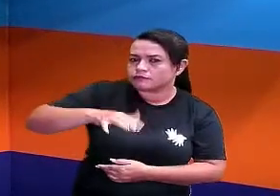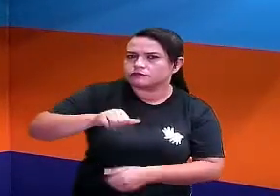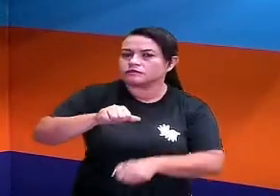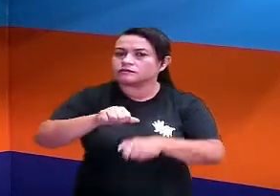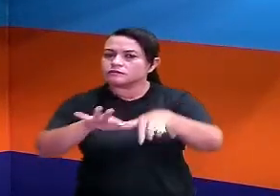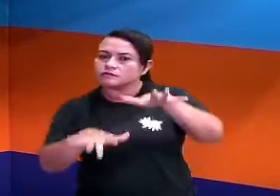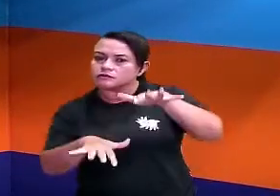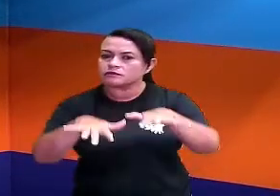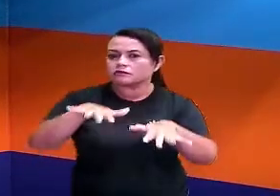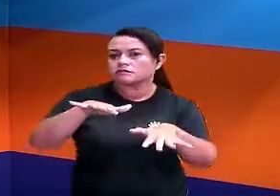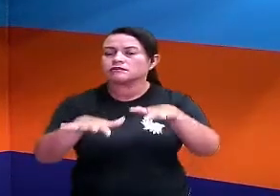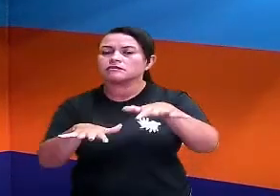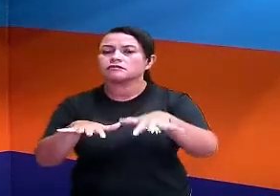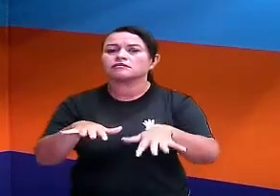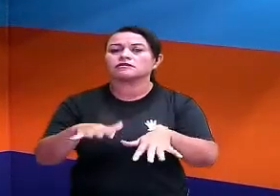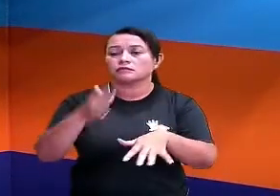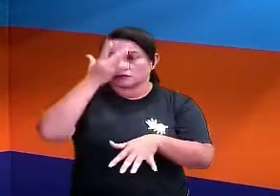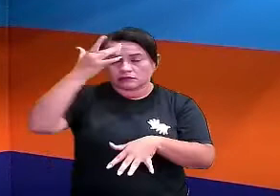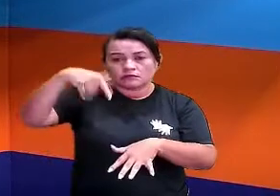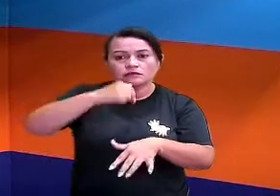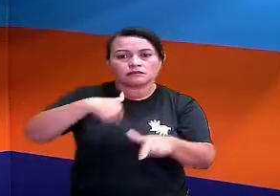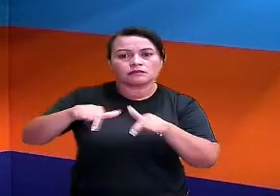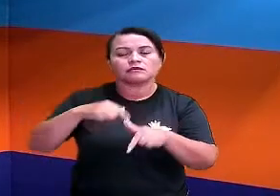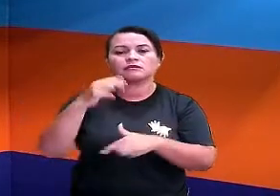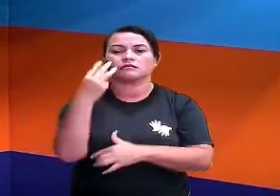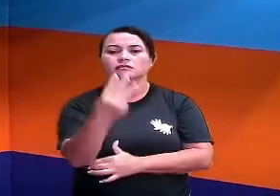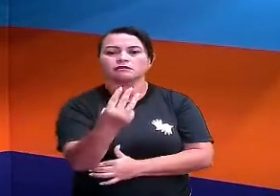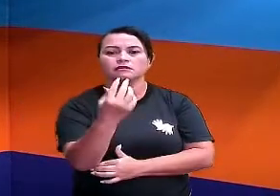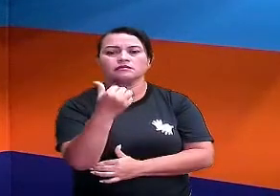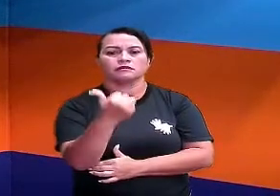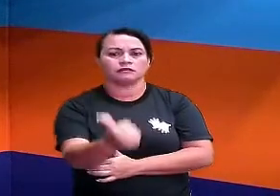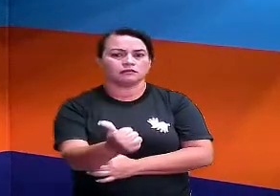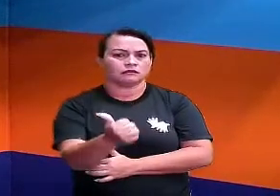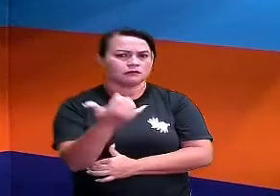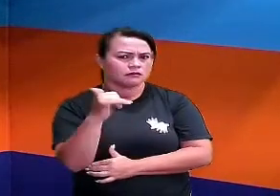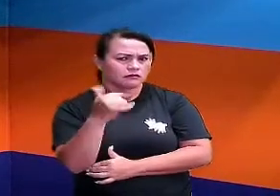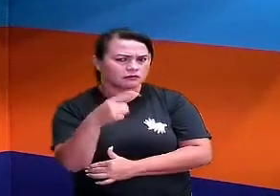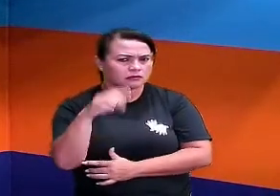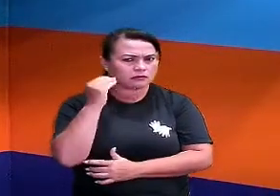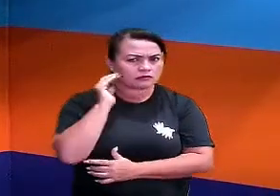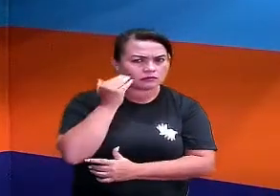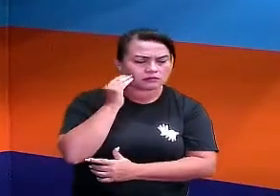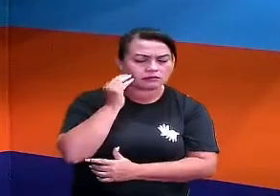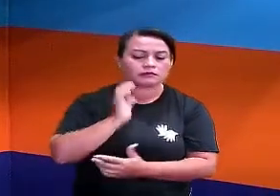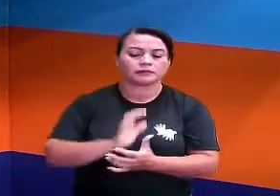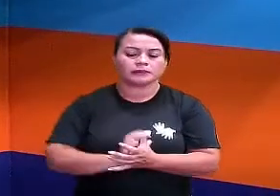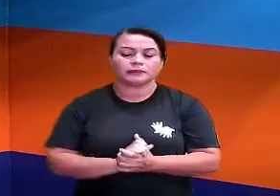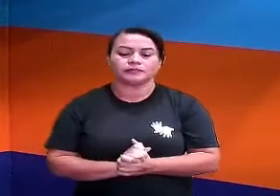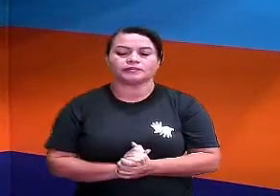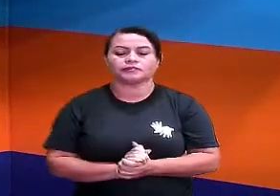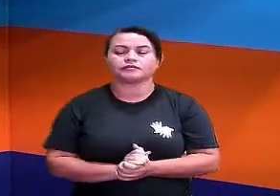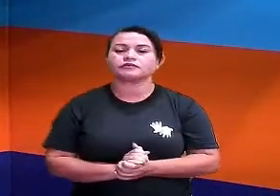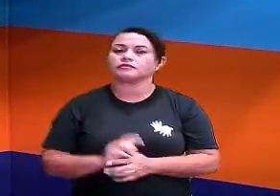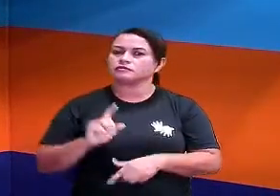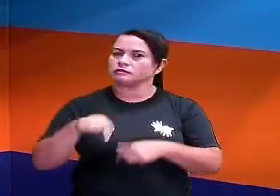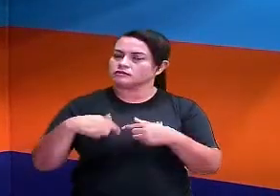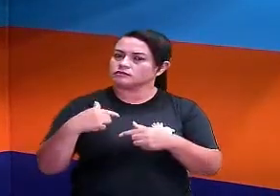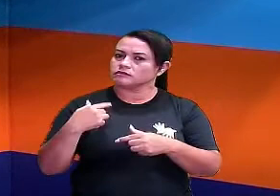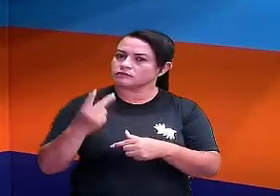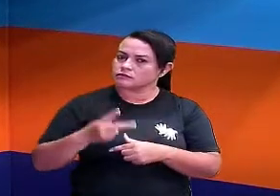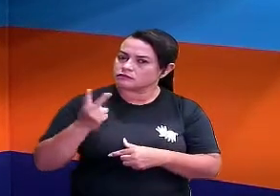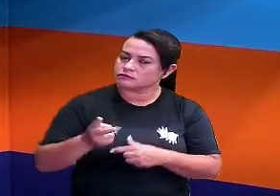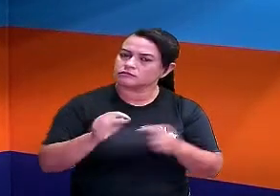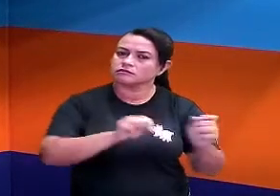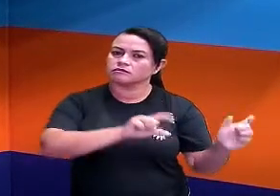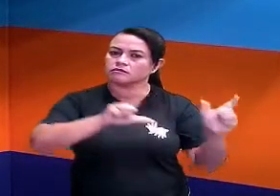funcionários, tá? É 31. Beleza? Deu para entender? Então, vamos seguir, para que a